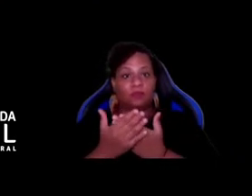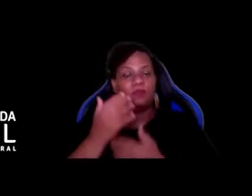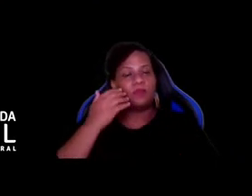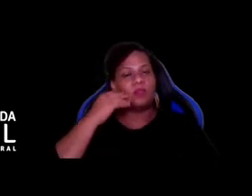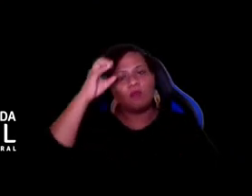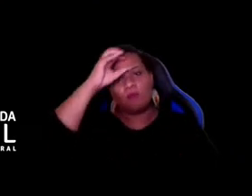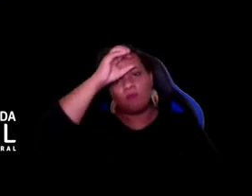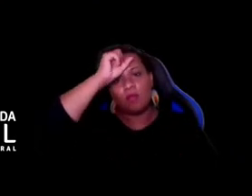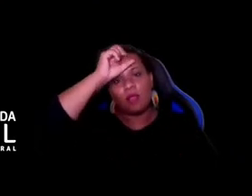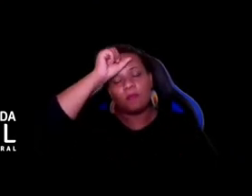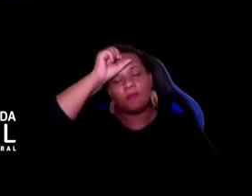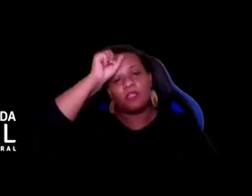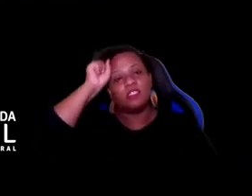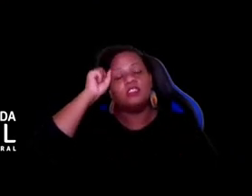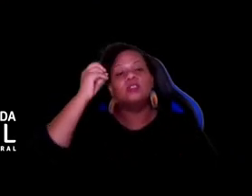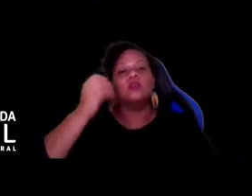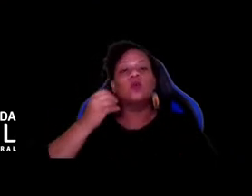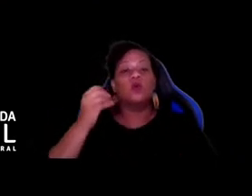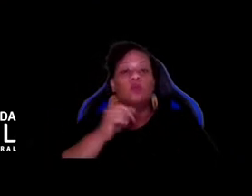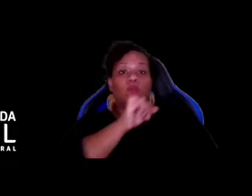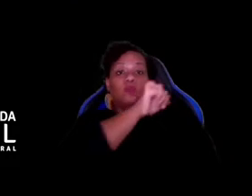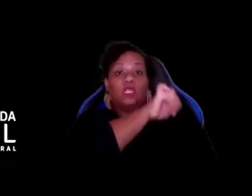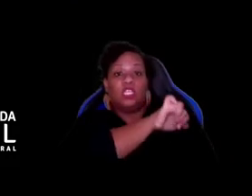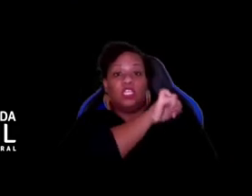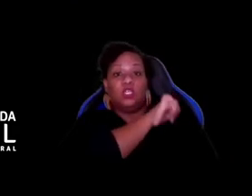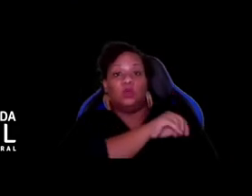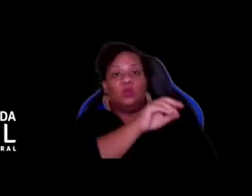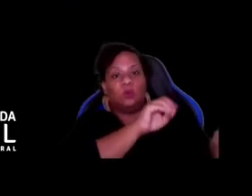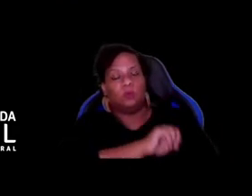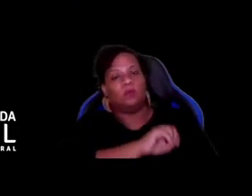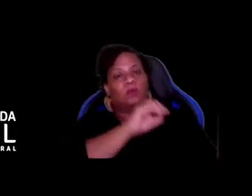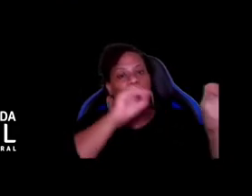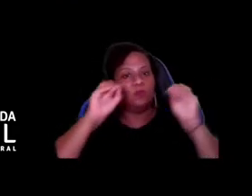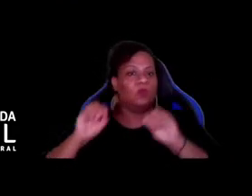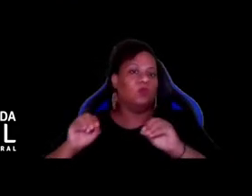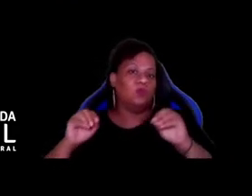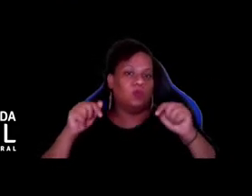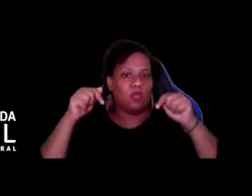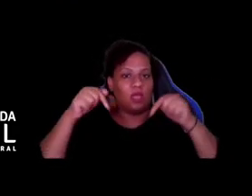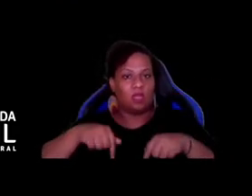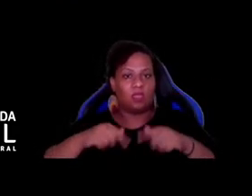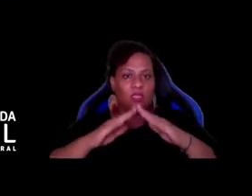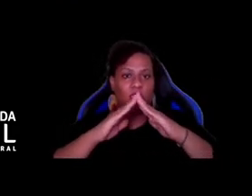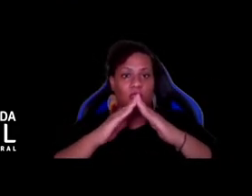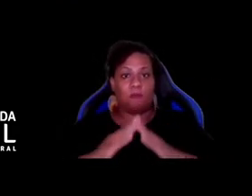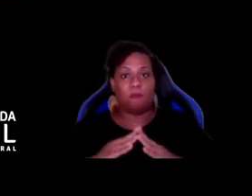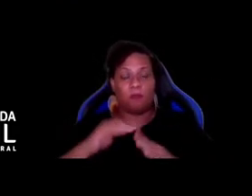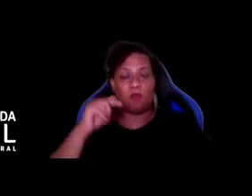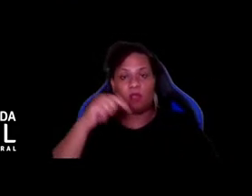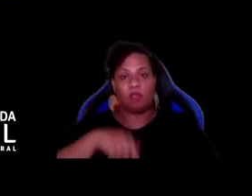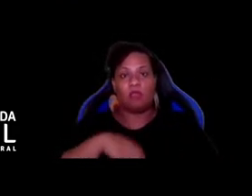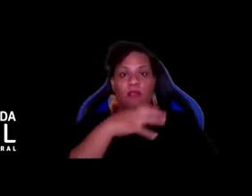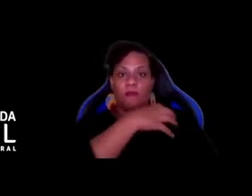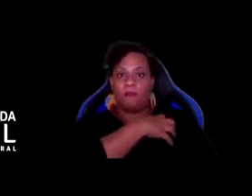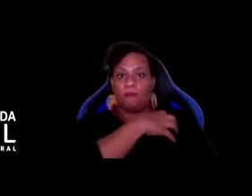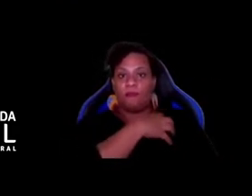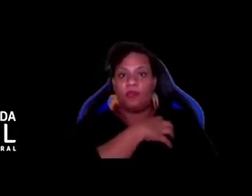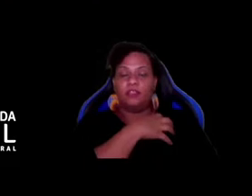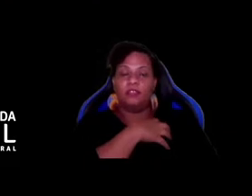nós nos mudamos do Rio de Janeiro para vir morar aqui na Bahia e,